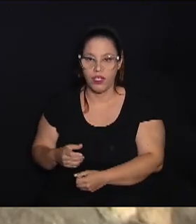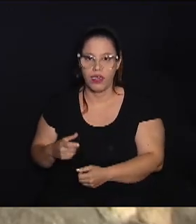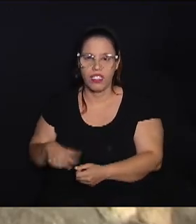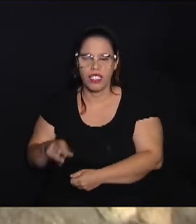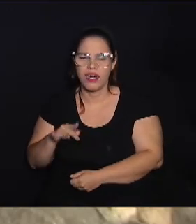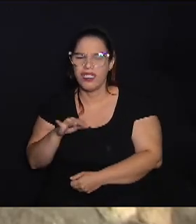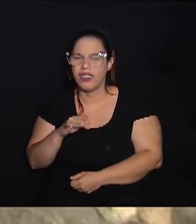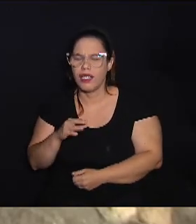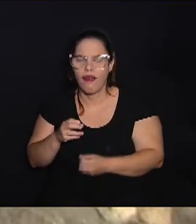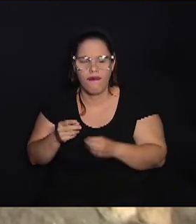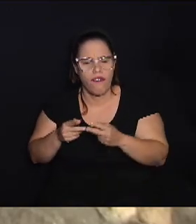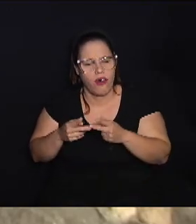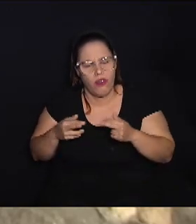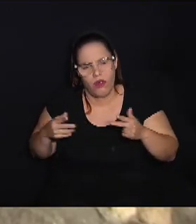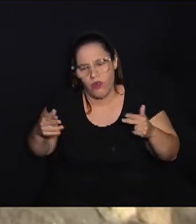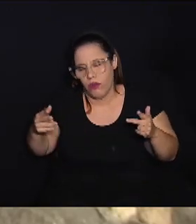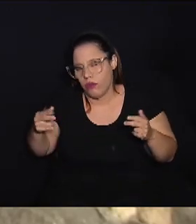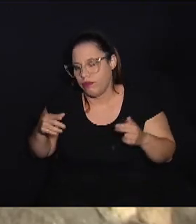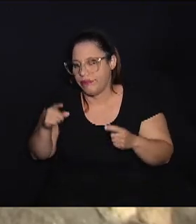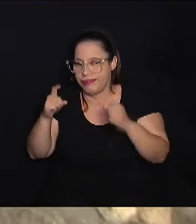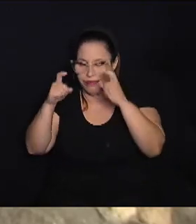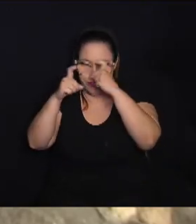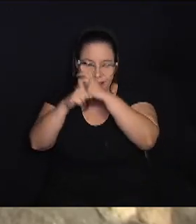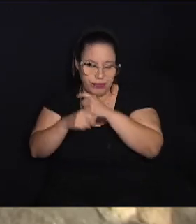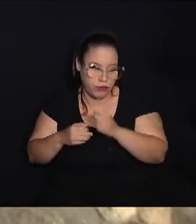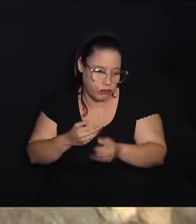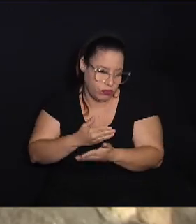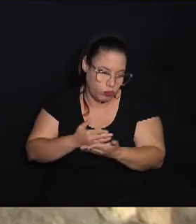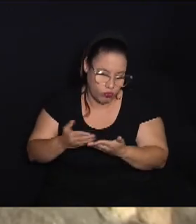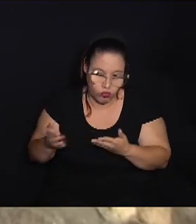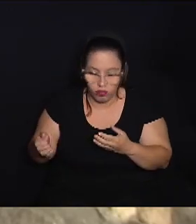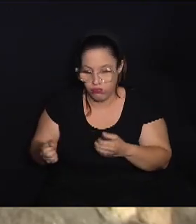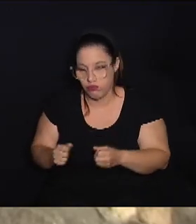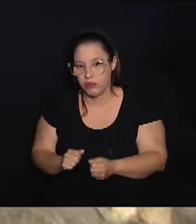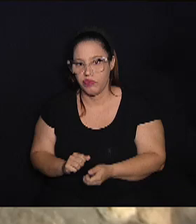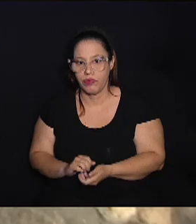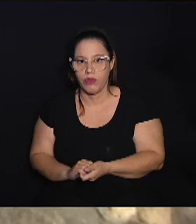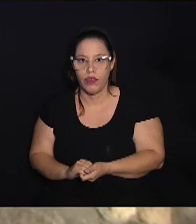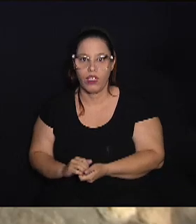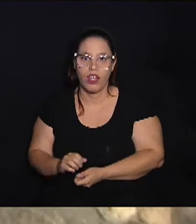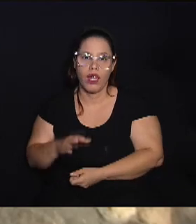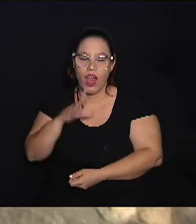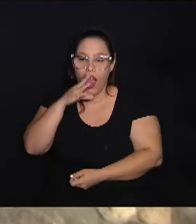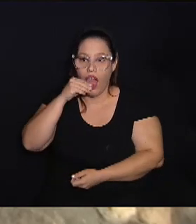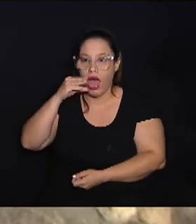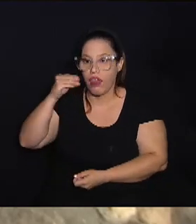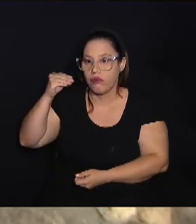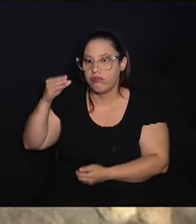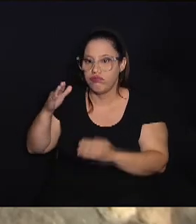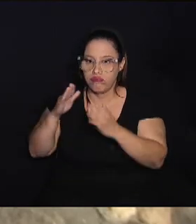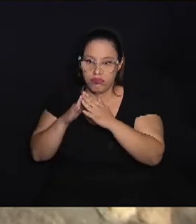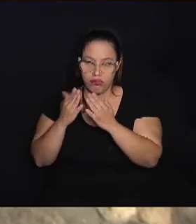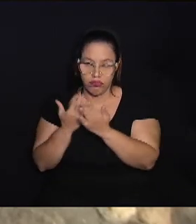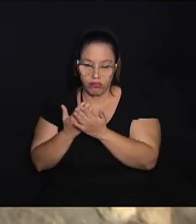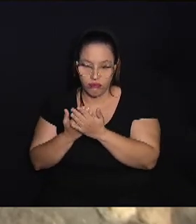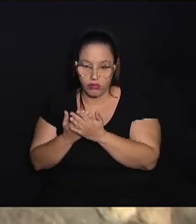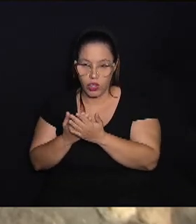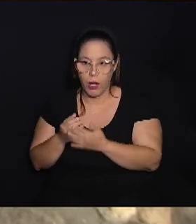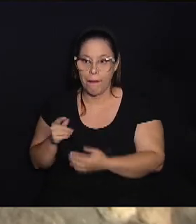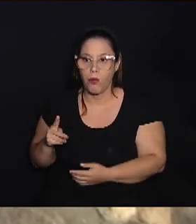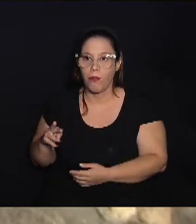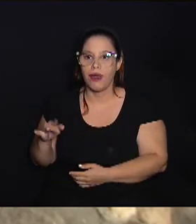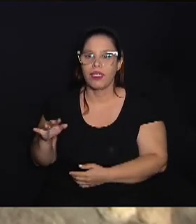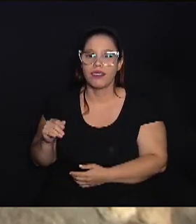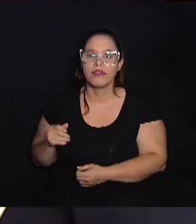várias oficinas e projetos desafios durante o ano para adolescentes de escolas públicas, estudantes, e nas férias